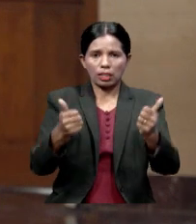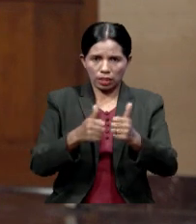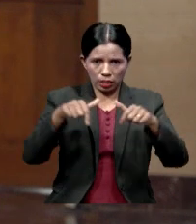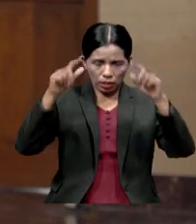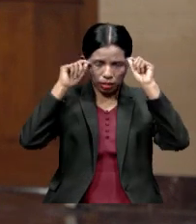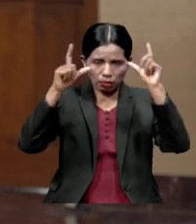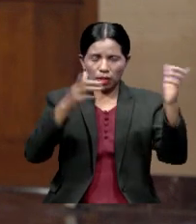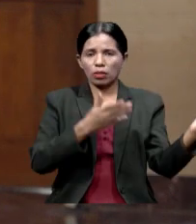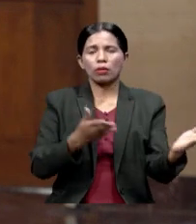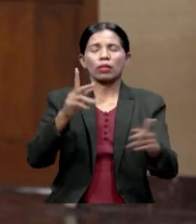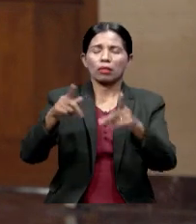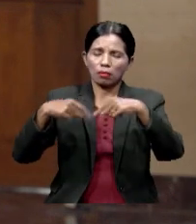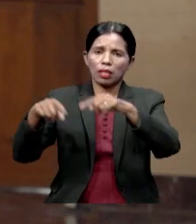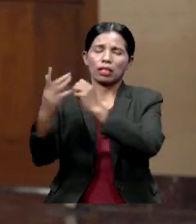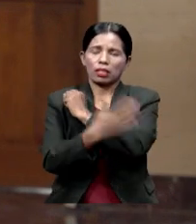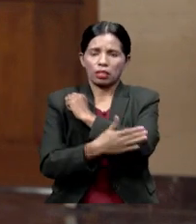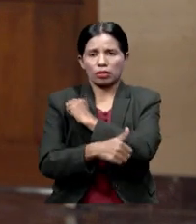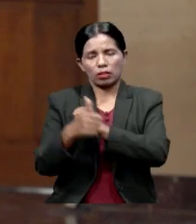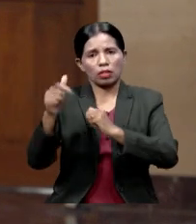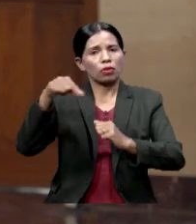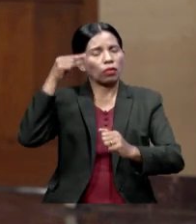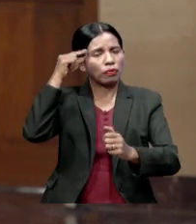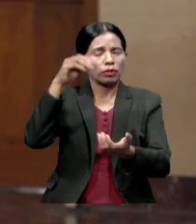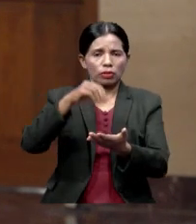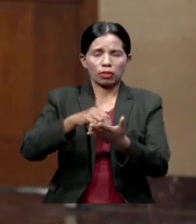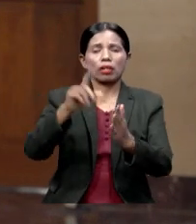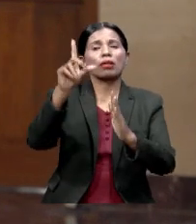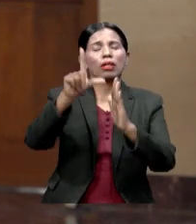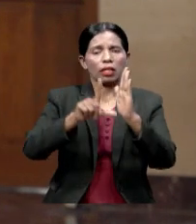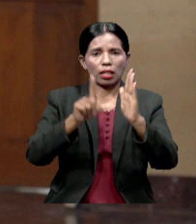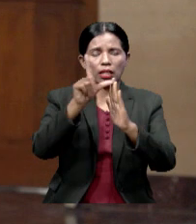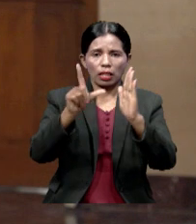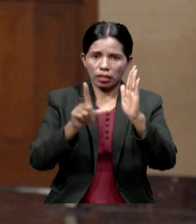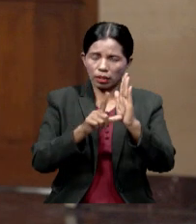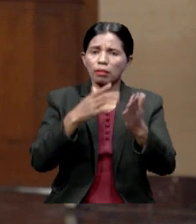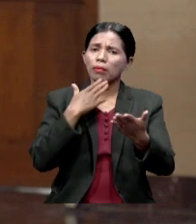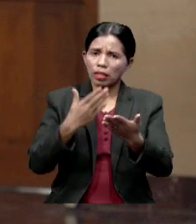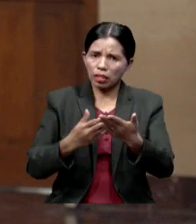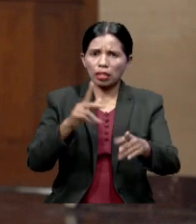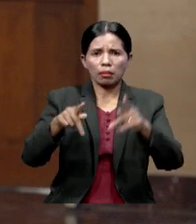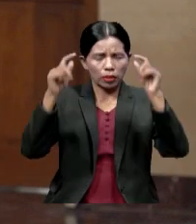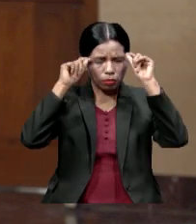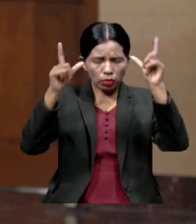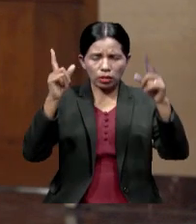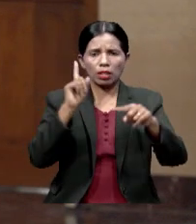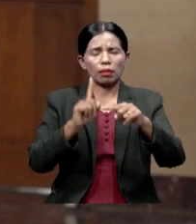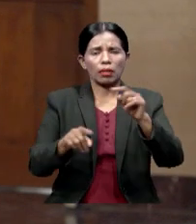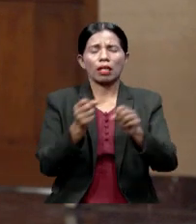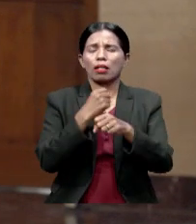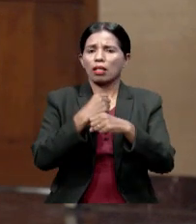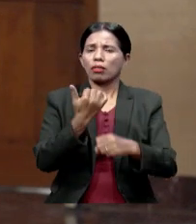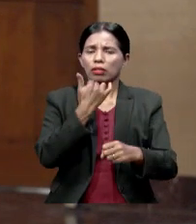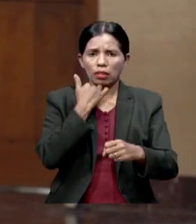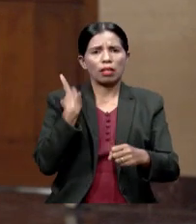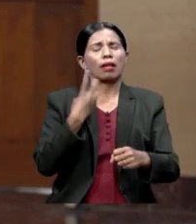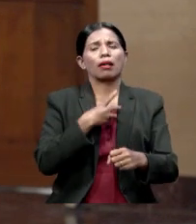nebe haruka ema para liur no governo cria enquadramento nebe diak atunune timoroan sira la bele falha. No ami